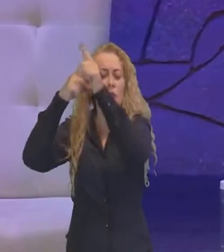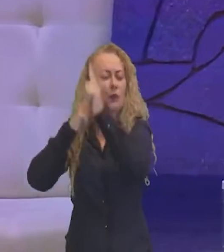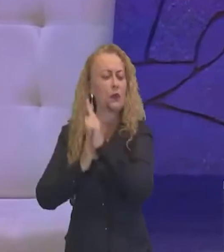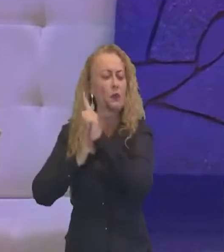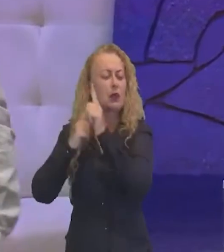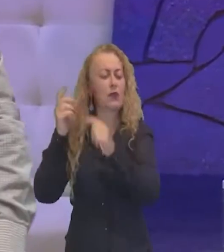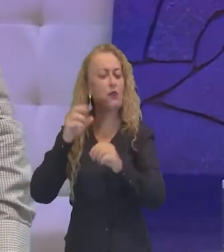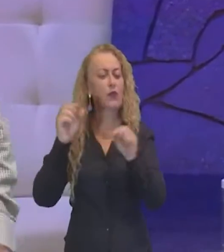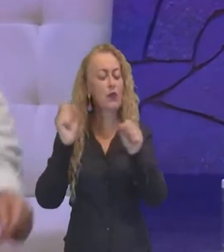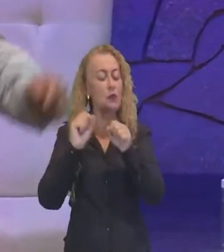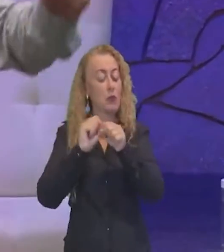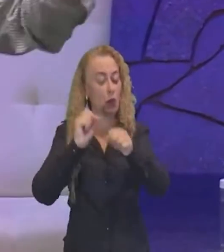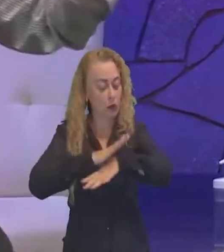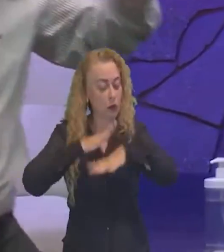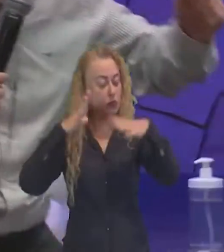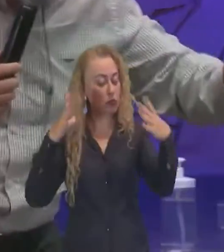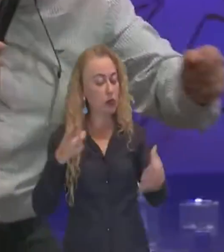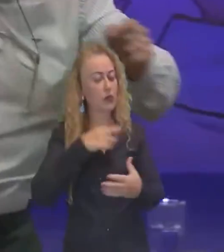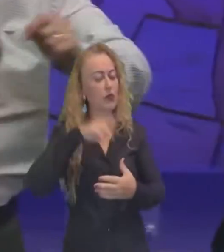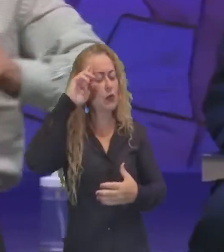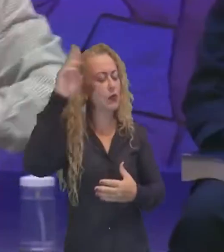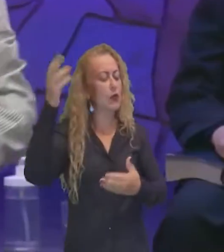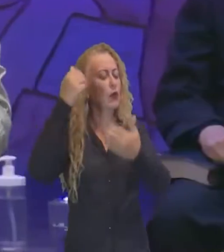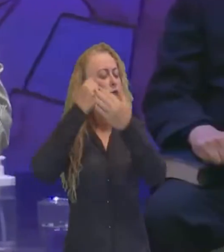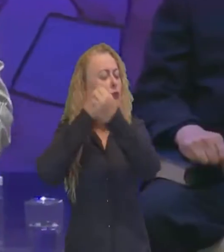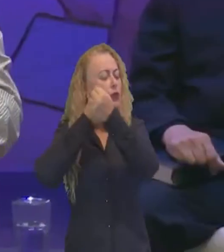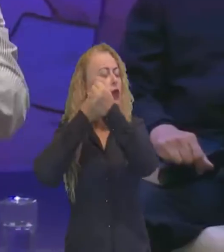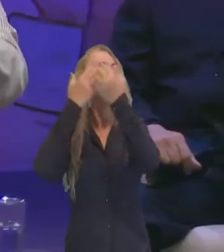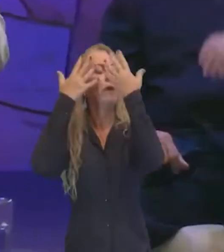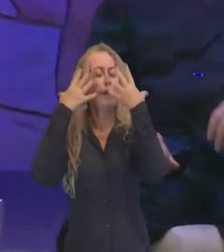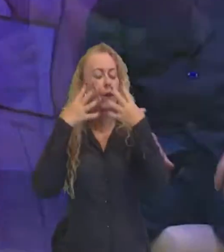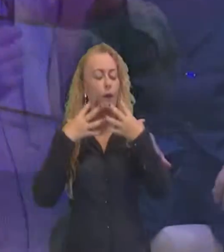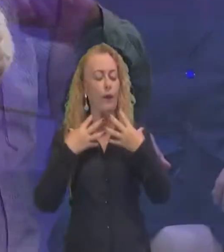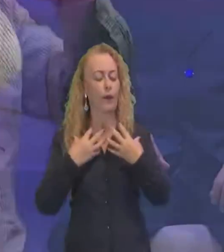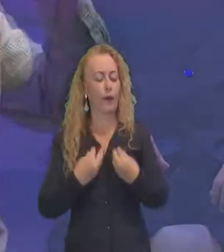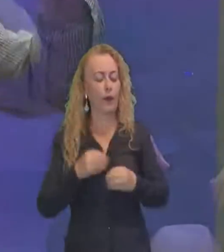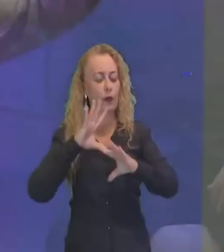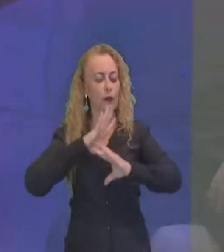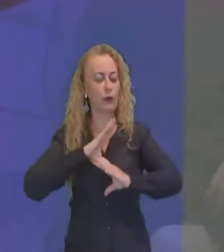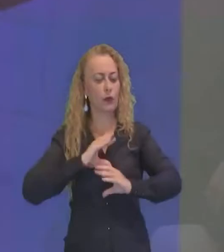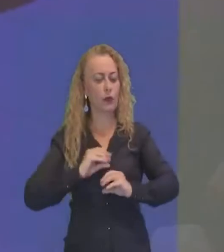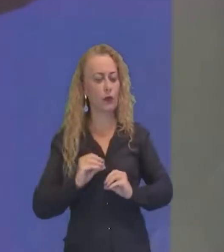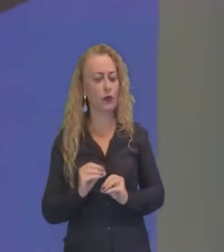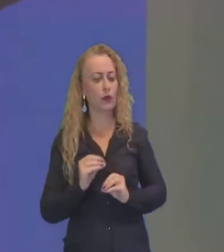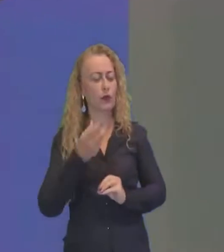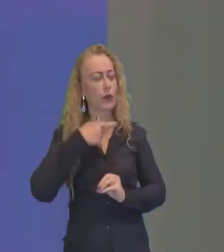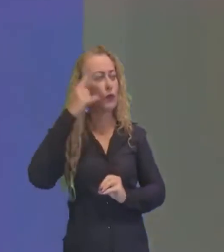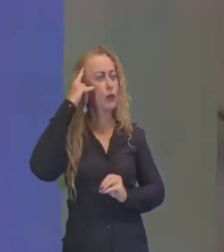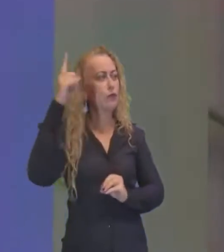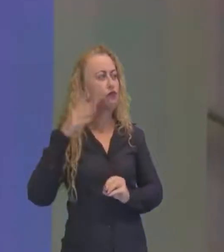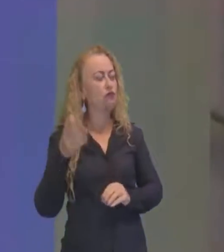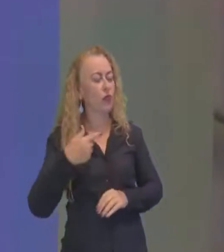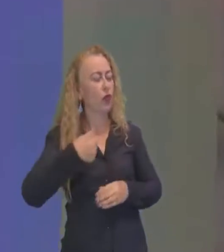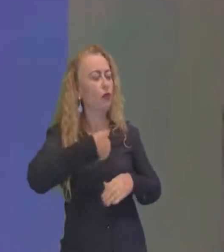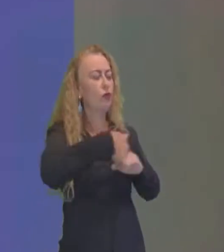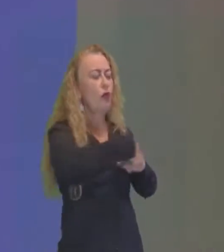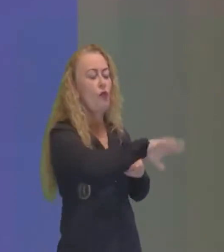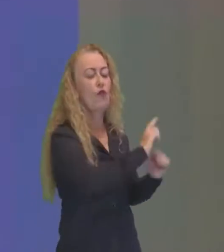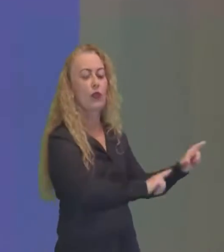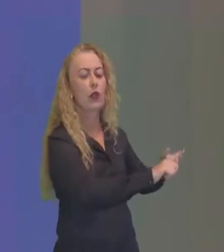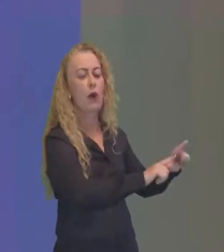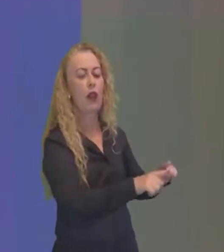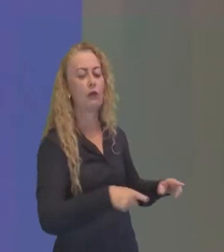o agir do Senhor, descansamos na graça do Senhor. Aí estou lá no gabinete, me liga o presidente dos